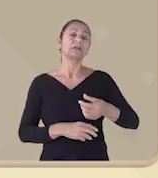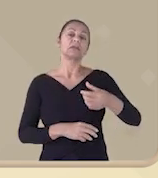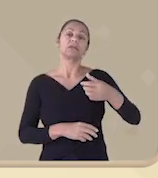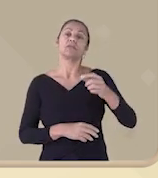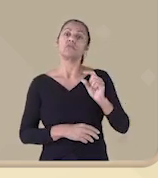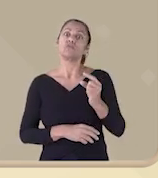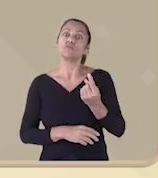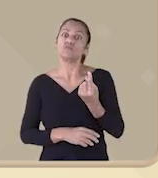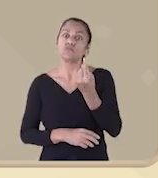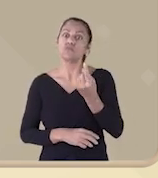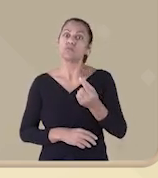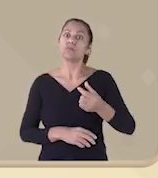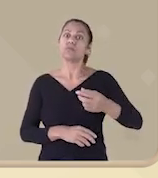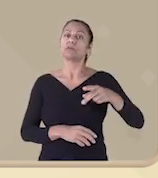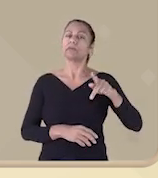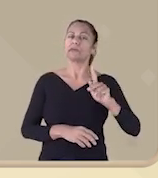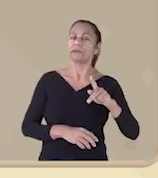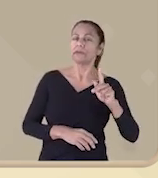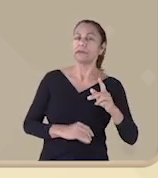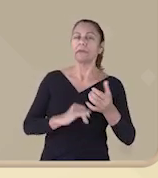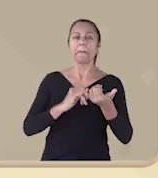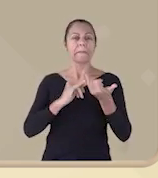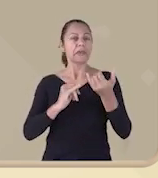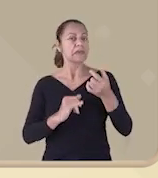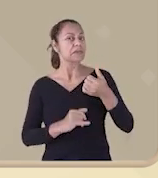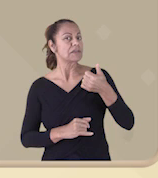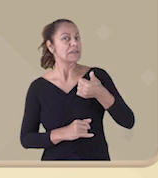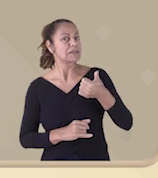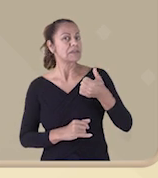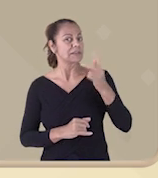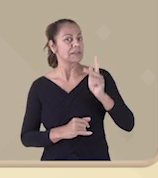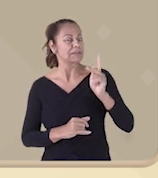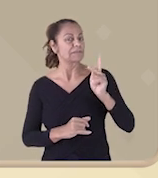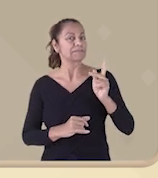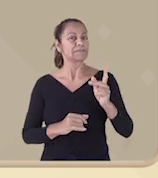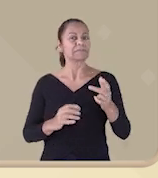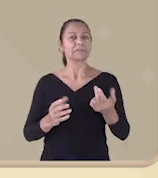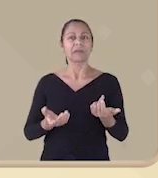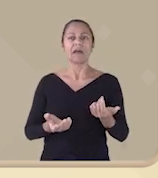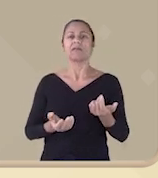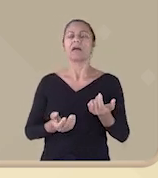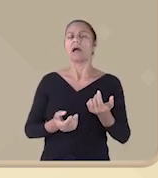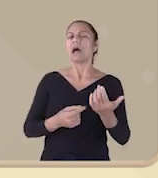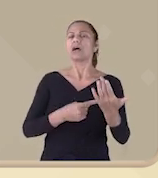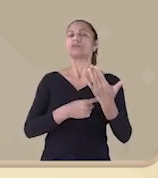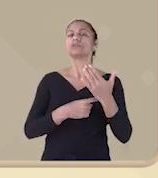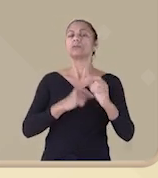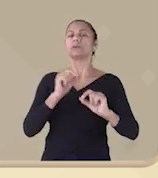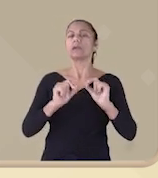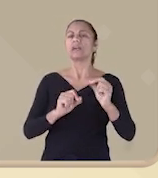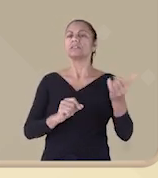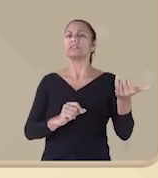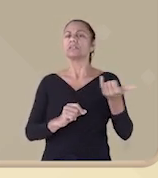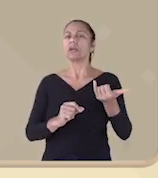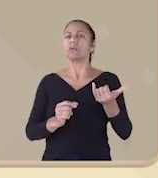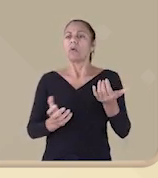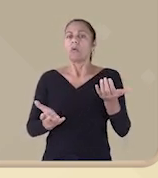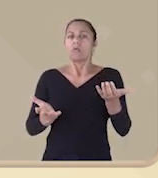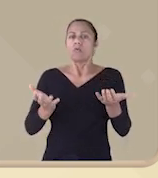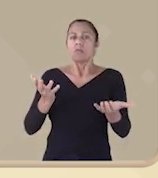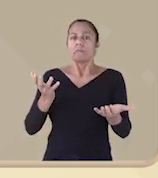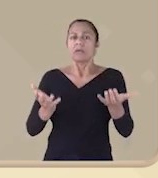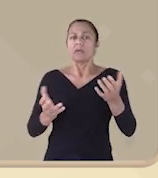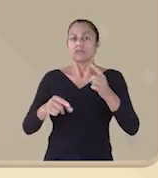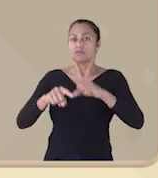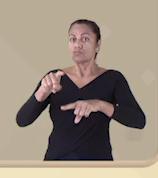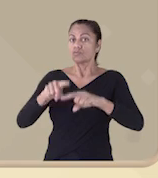quilo, meio quilo, e serve para nos dizer qual é o peso que certo produto possui.